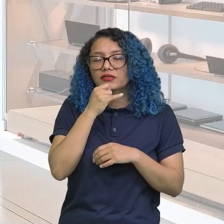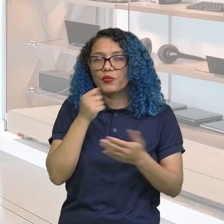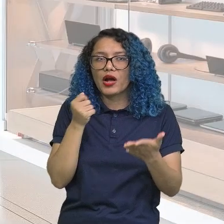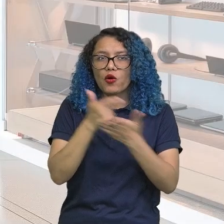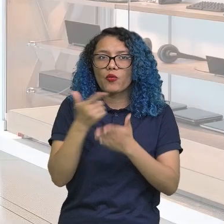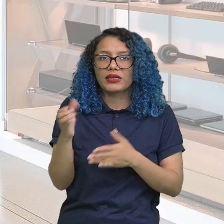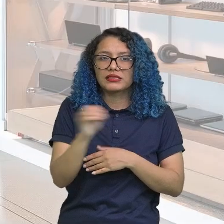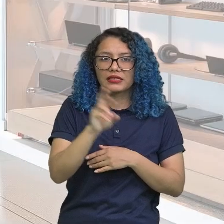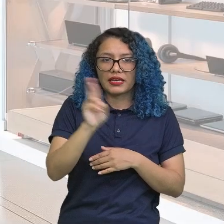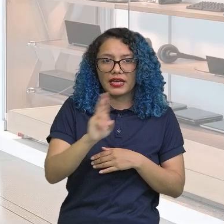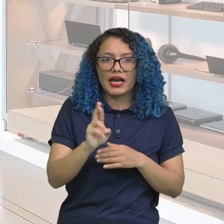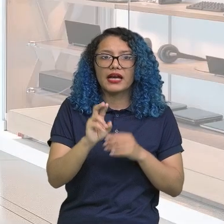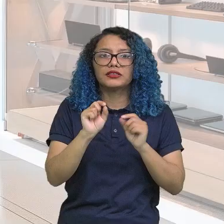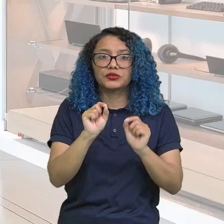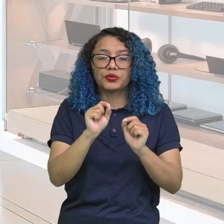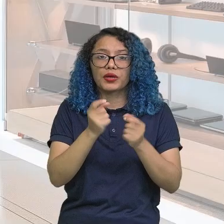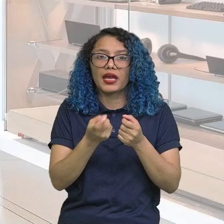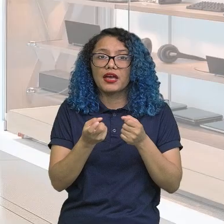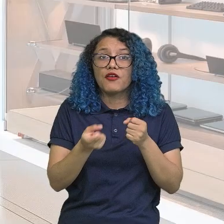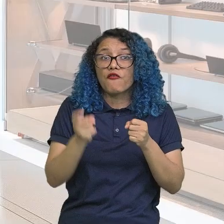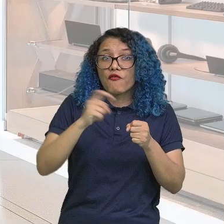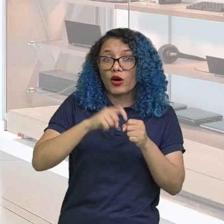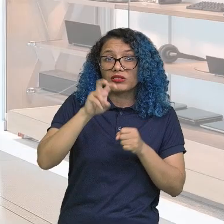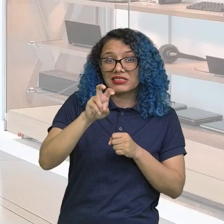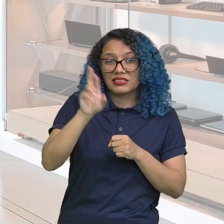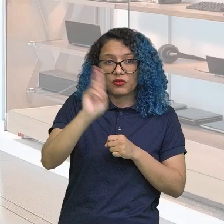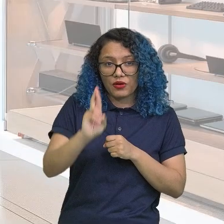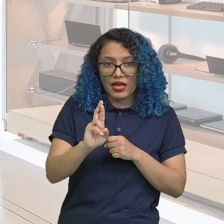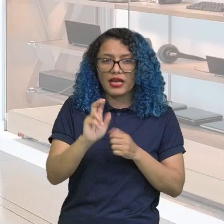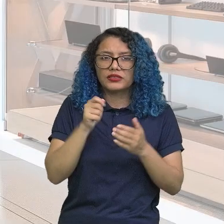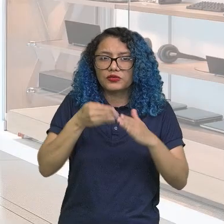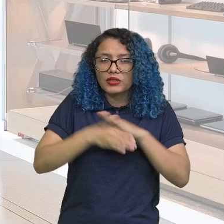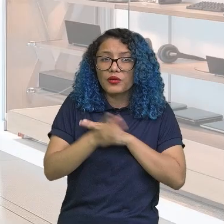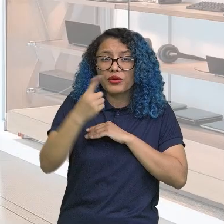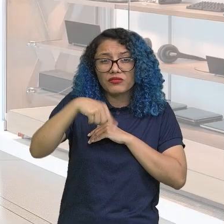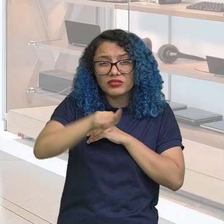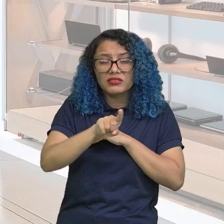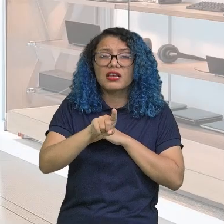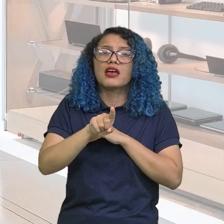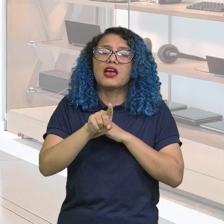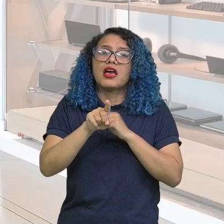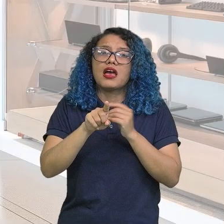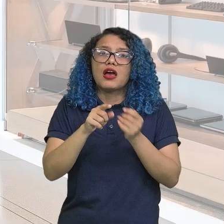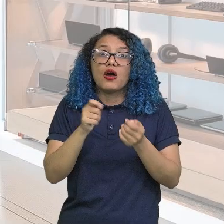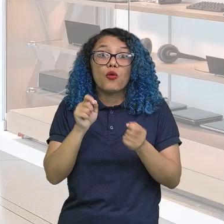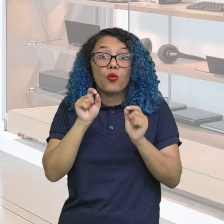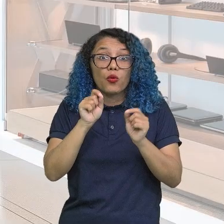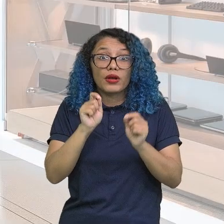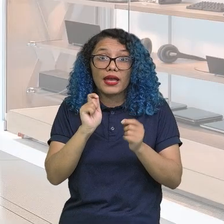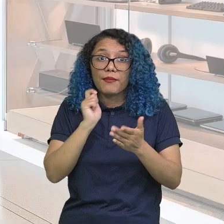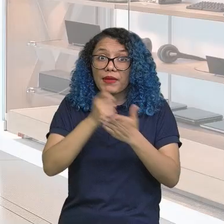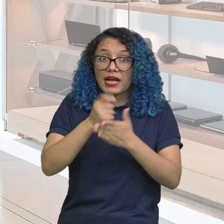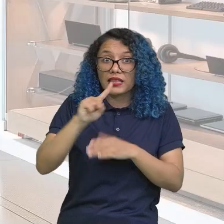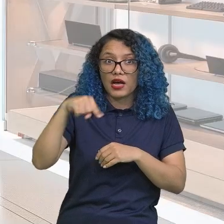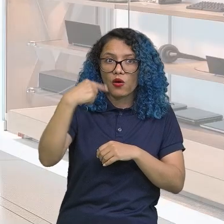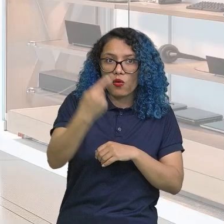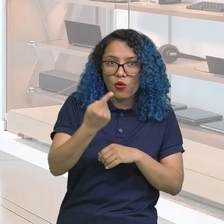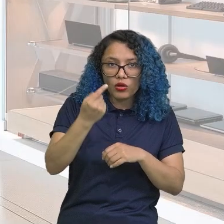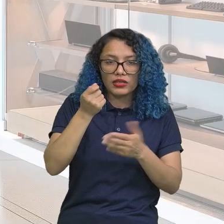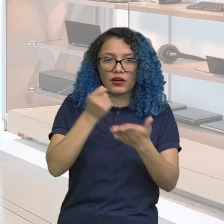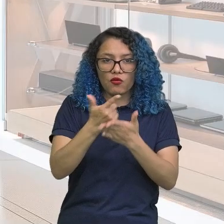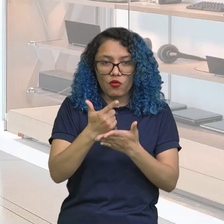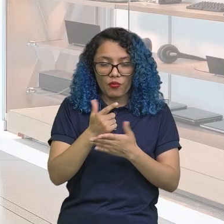ali R$ 5 de cashback, vai ficar ali guardadinho para você usar quando? Para você usar na próxima compra. Então, olha só, esses